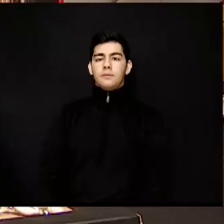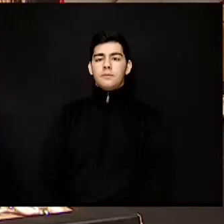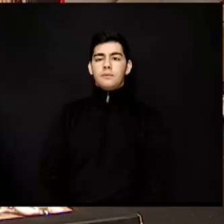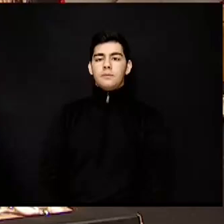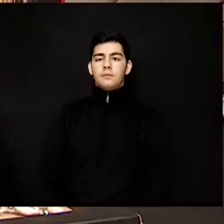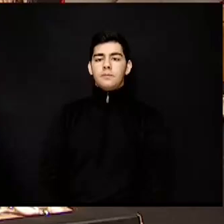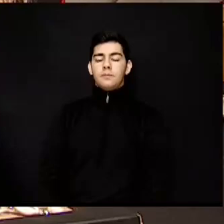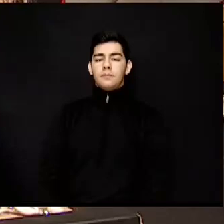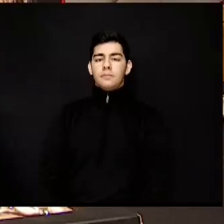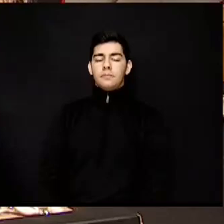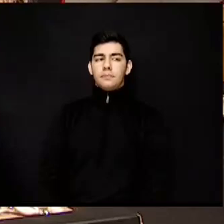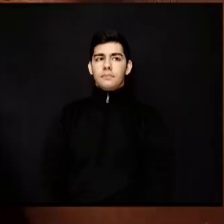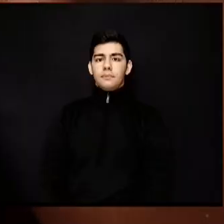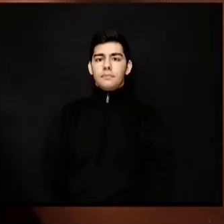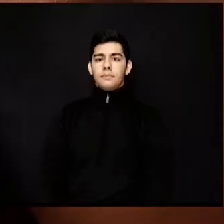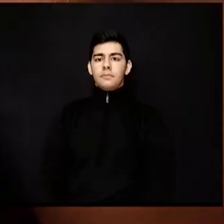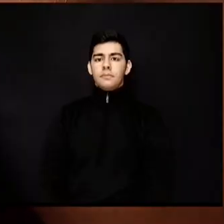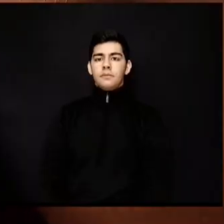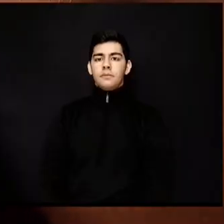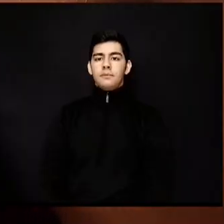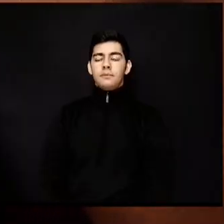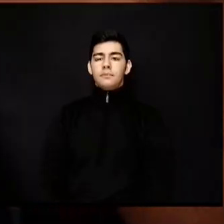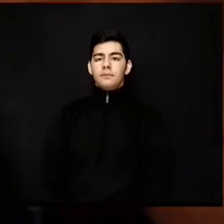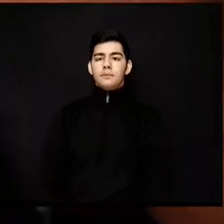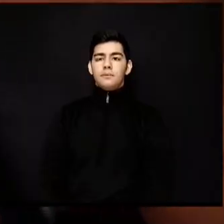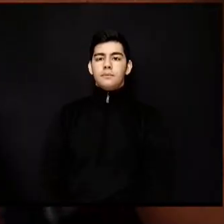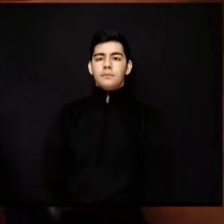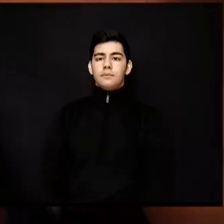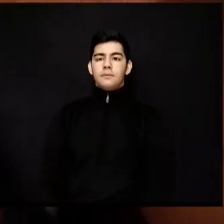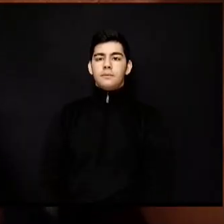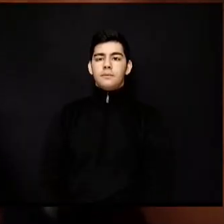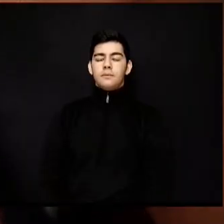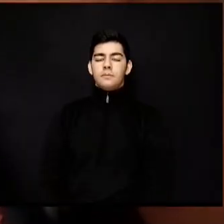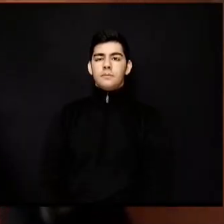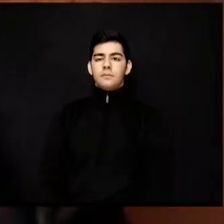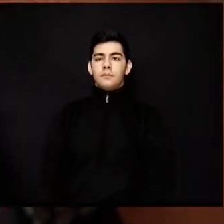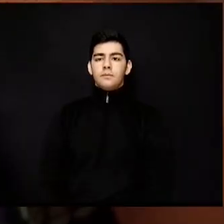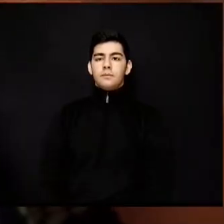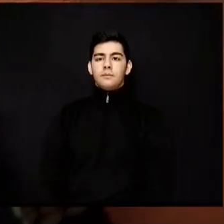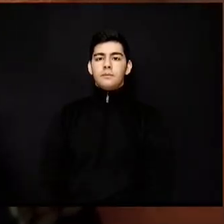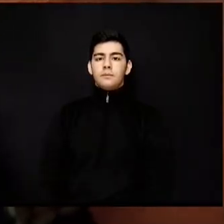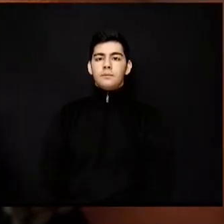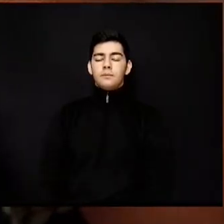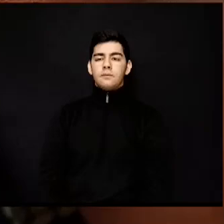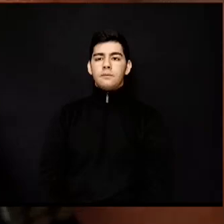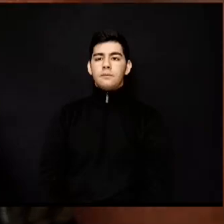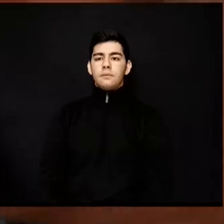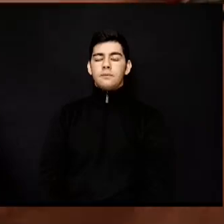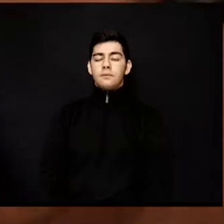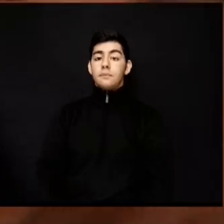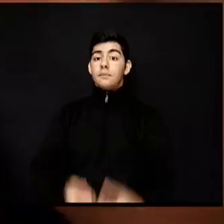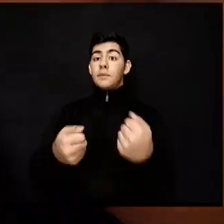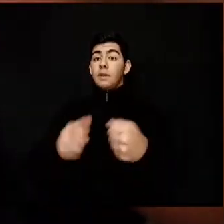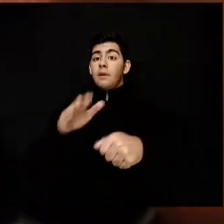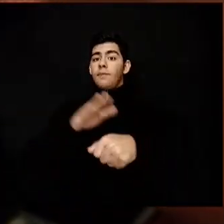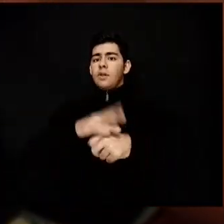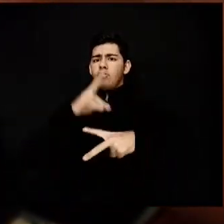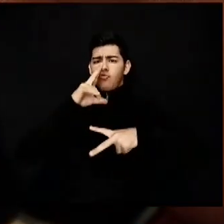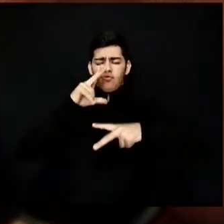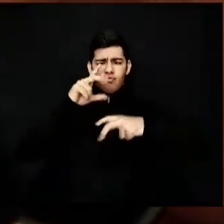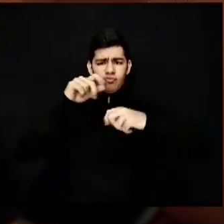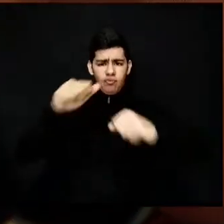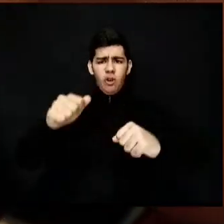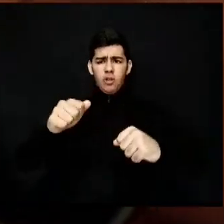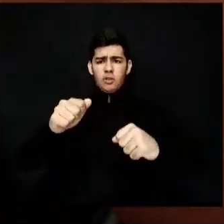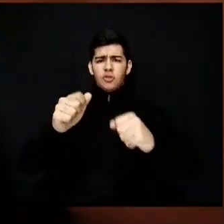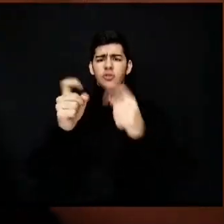Aí a gente vem aqui com o mesmo alicate, fecha e fecha de um jeito que ele cruze aqui, para não